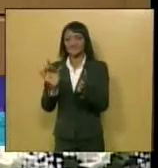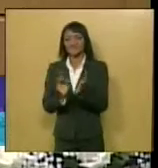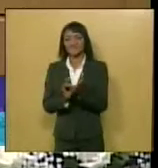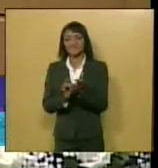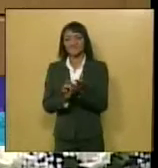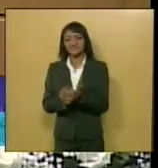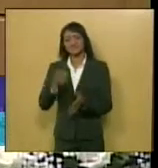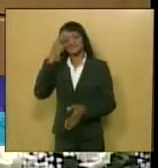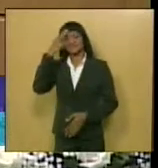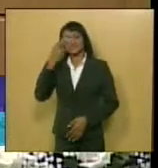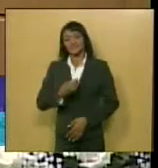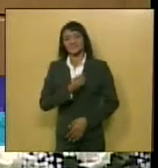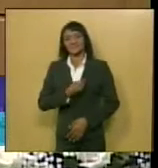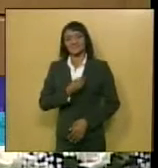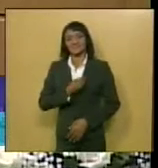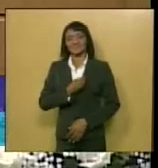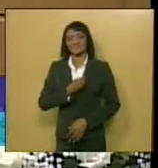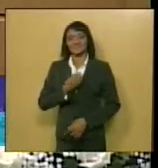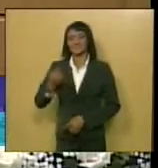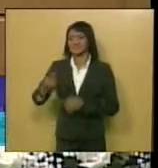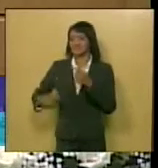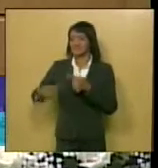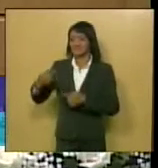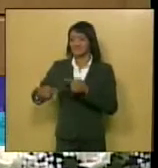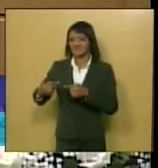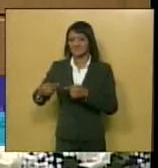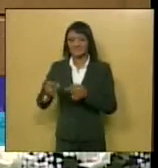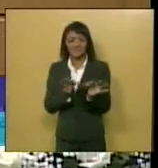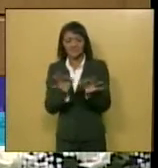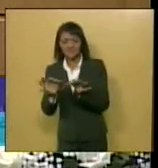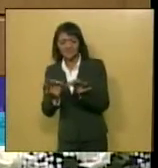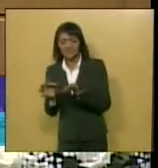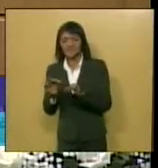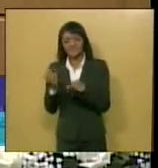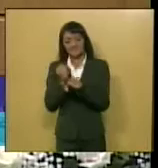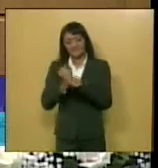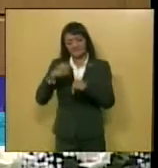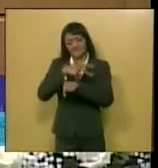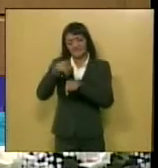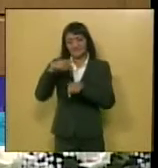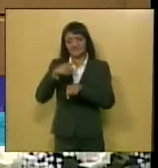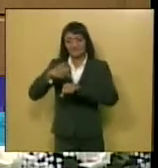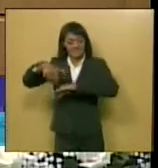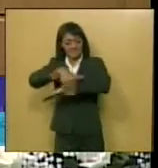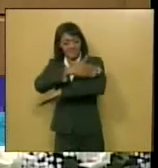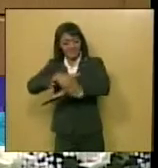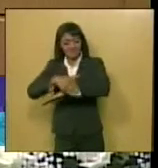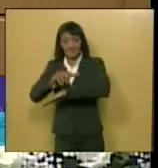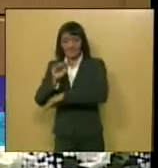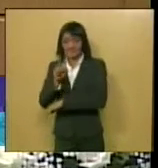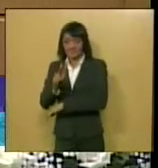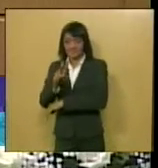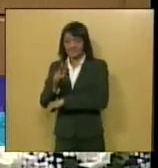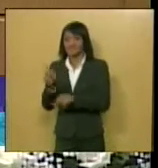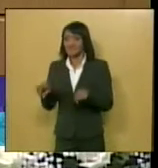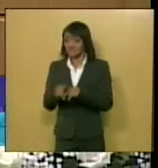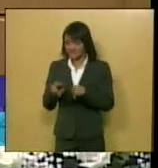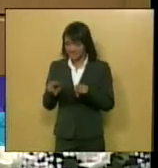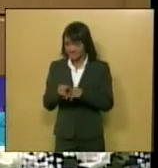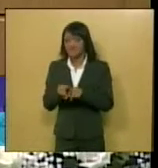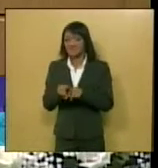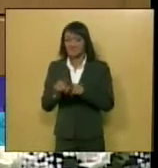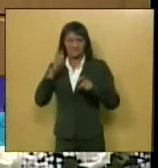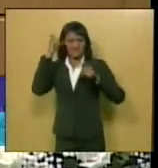vida política. Urbanizou praças, abriu e calçou ruas e avenidas, preocupou-se